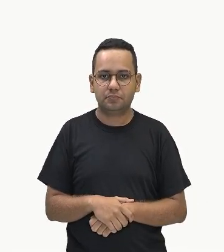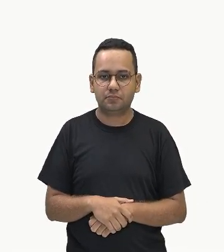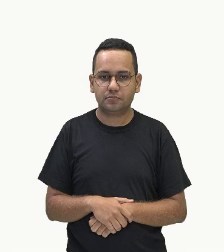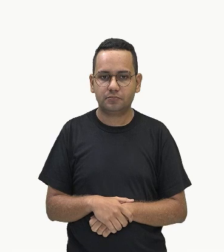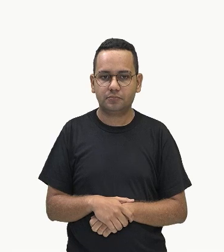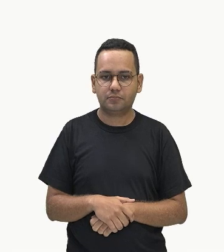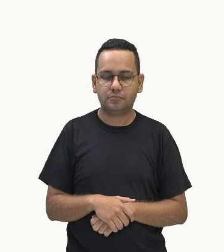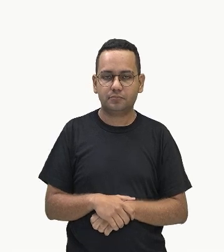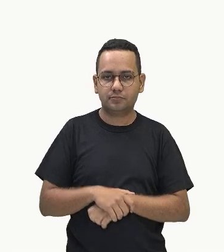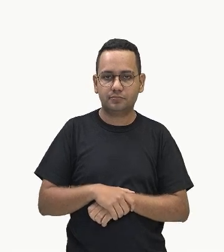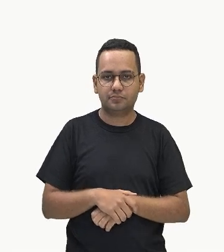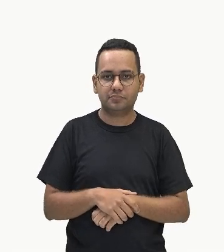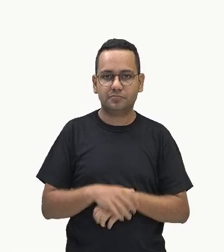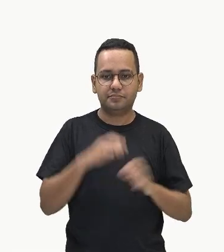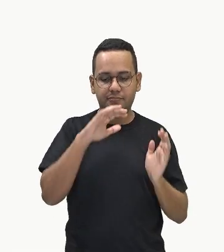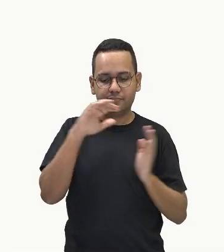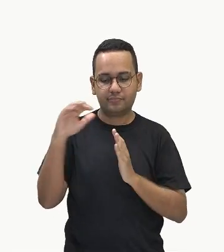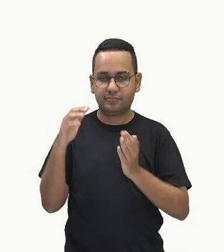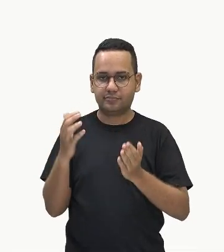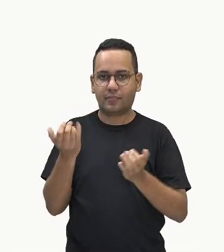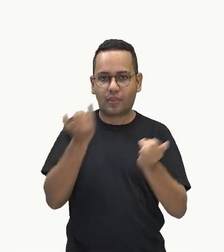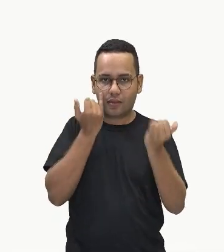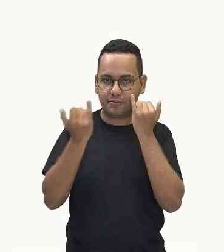Meu capital